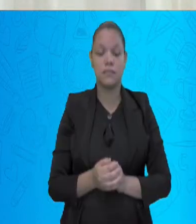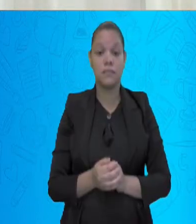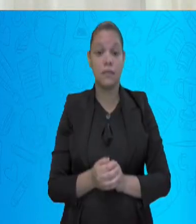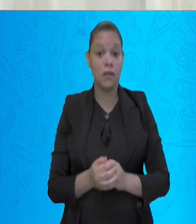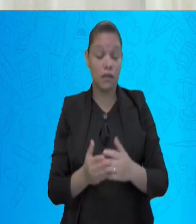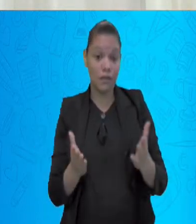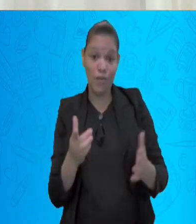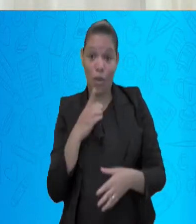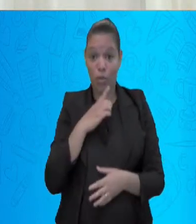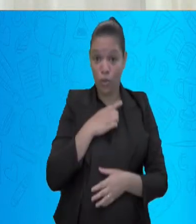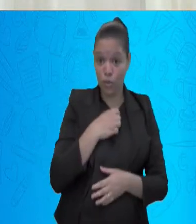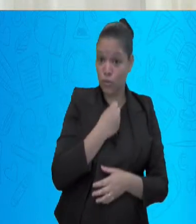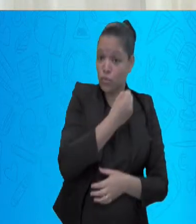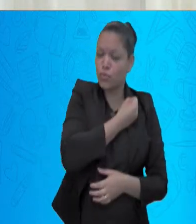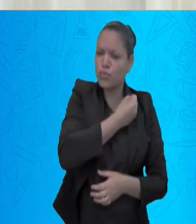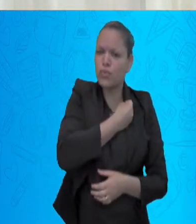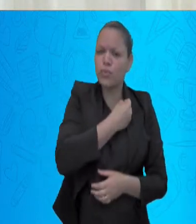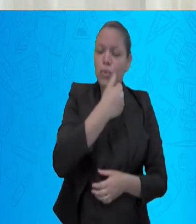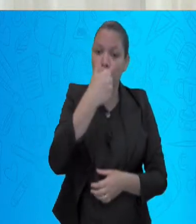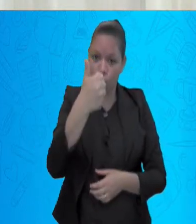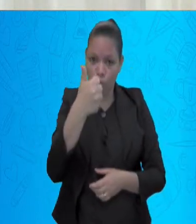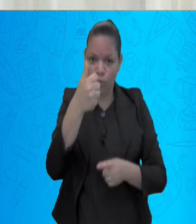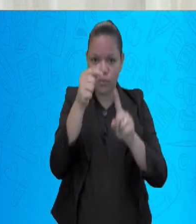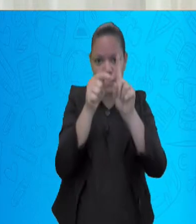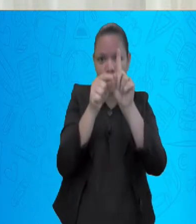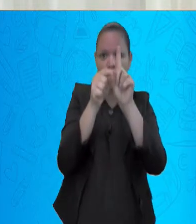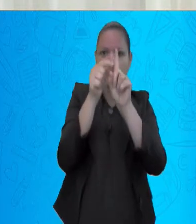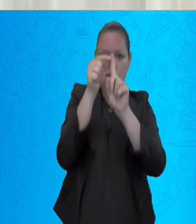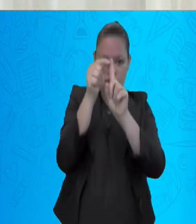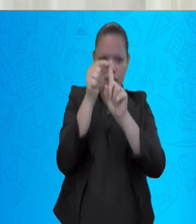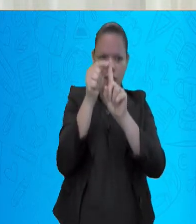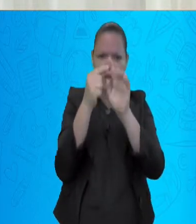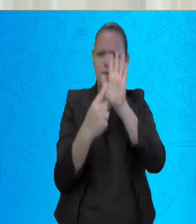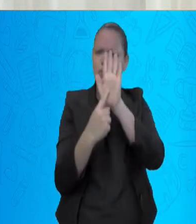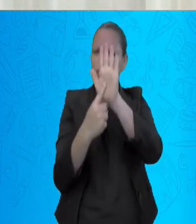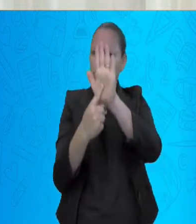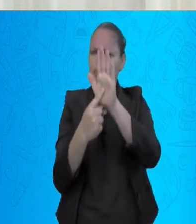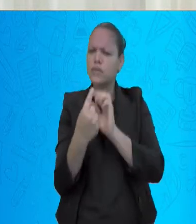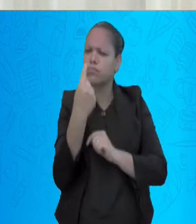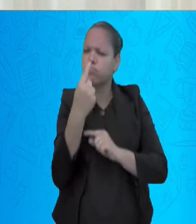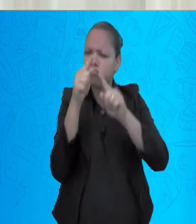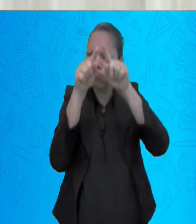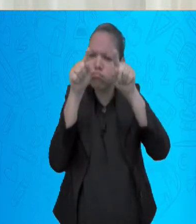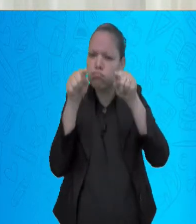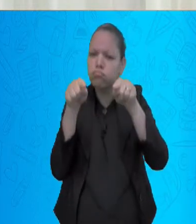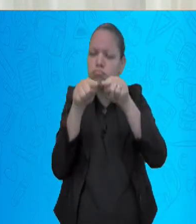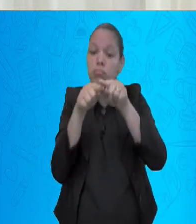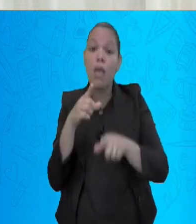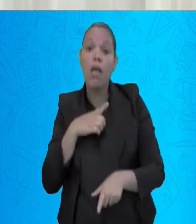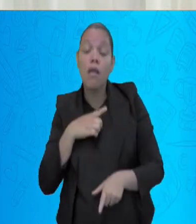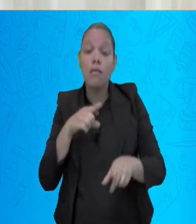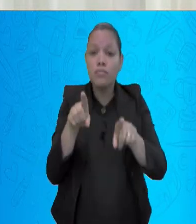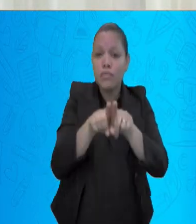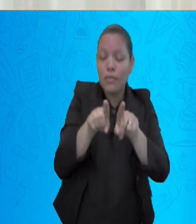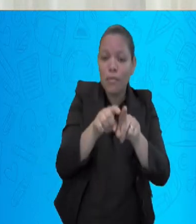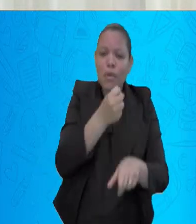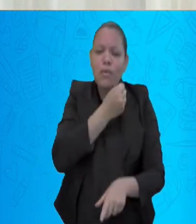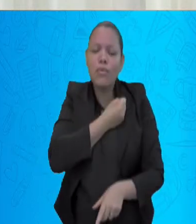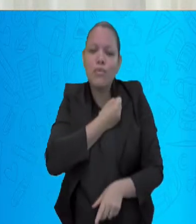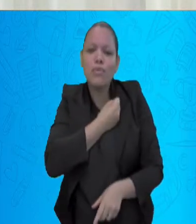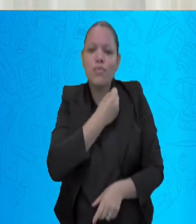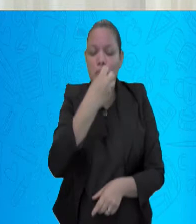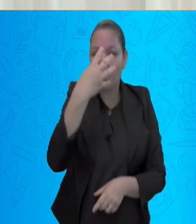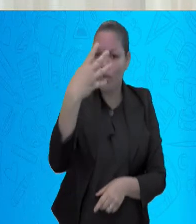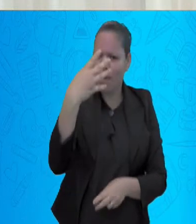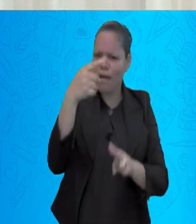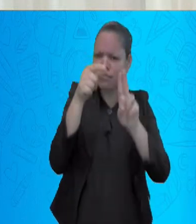nós temos o número 1 que está na unidade, então nós representamos apenas por um cubinho. Temos o número 4 que está nas dezenas, então